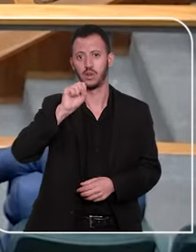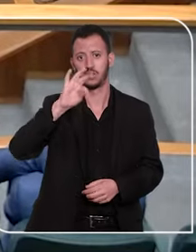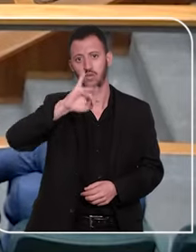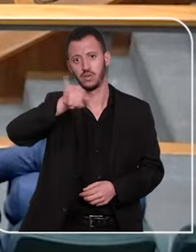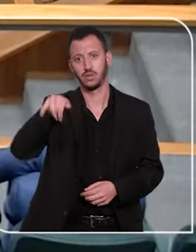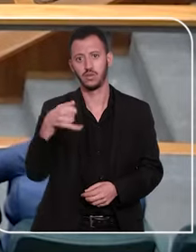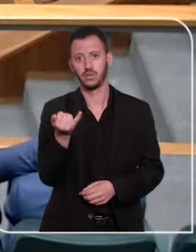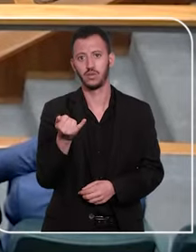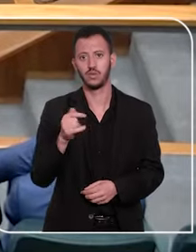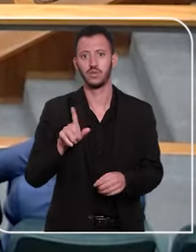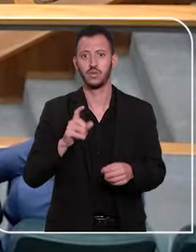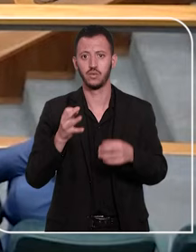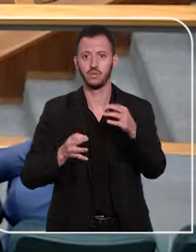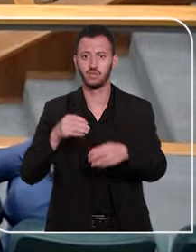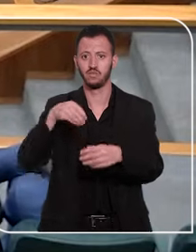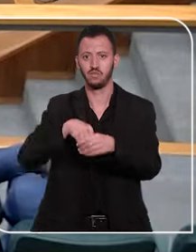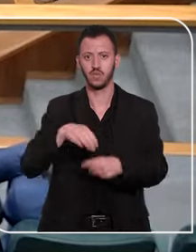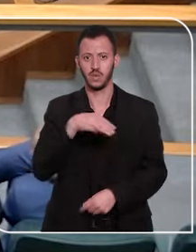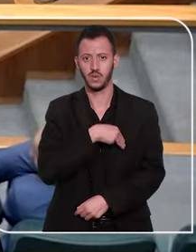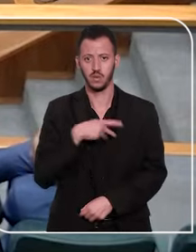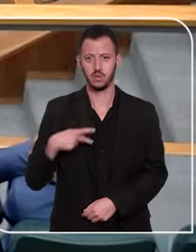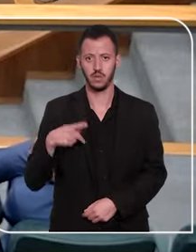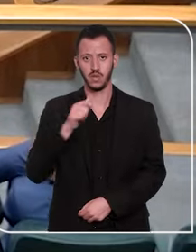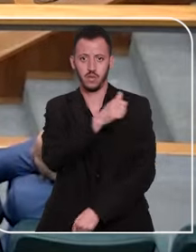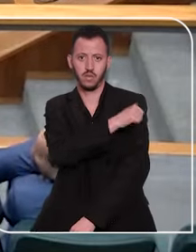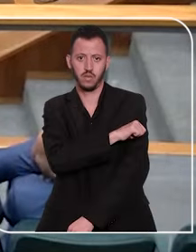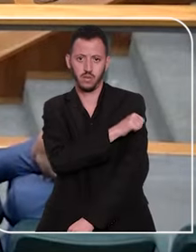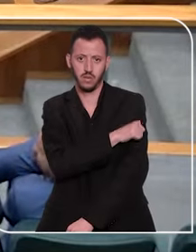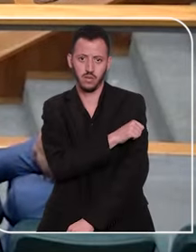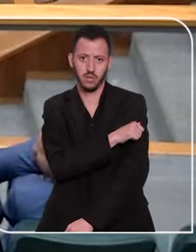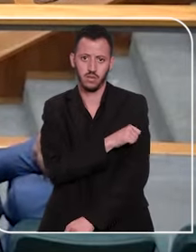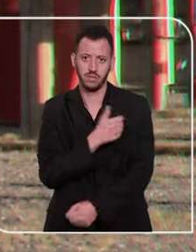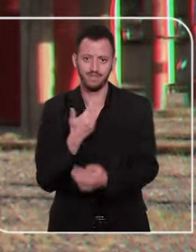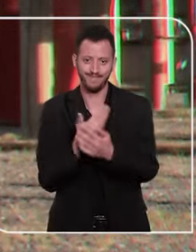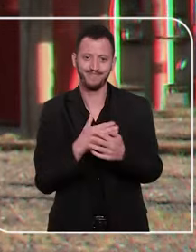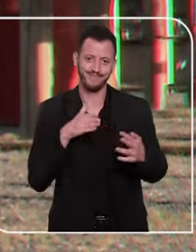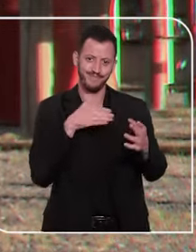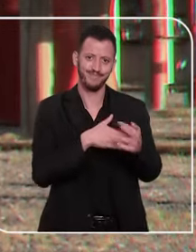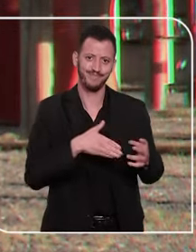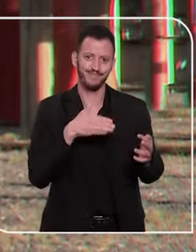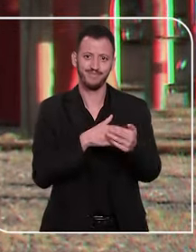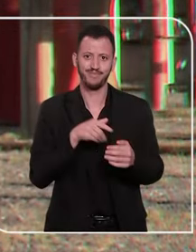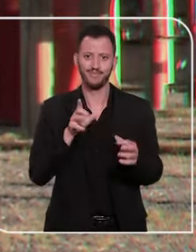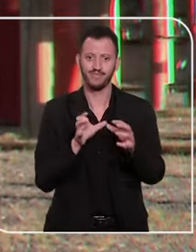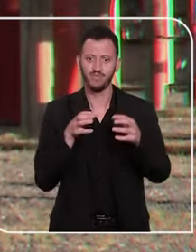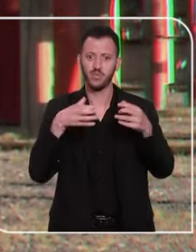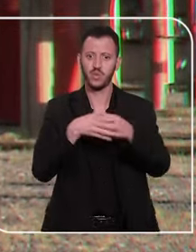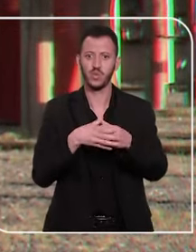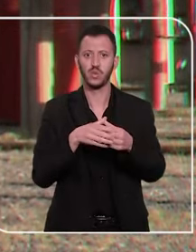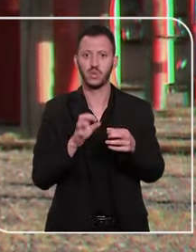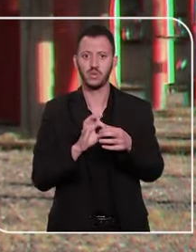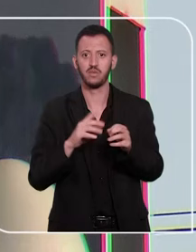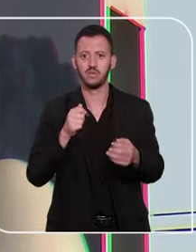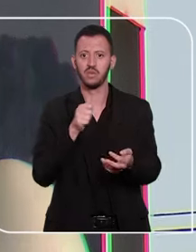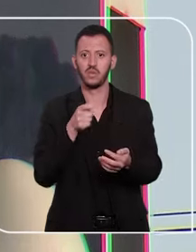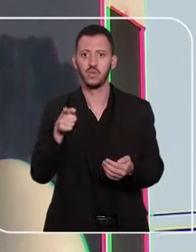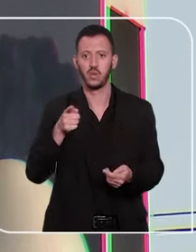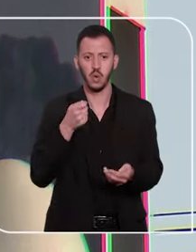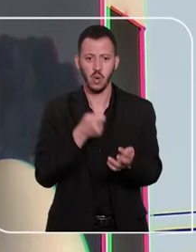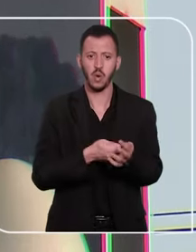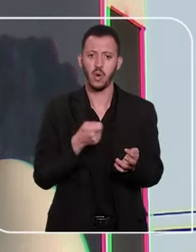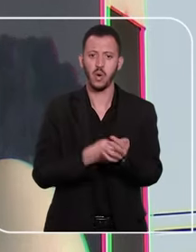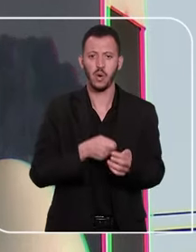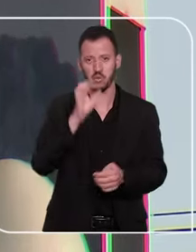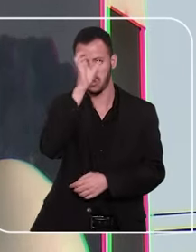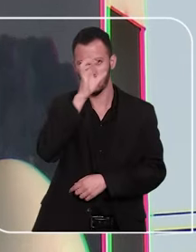STJ julgou ação civil pública na qual o Ministério Público do Rio de Janeiro buscava impedir que uma con Iona continuasse